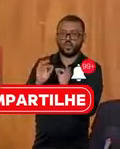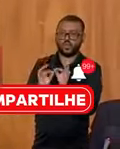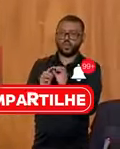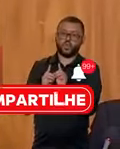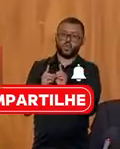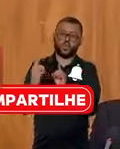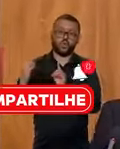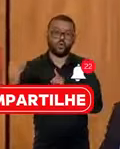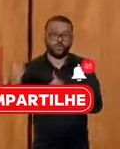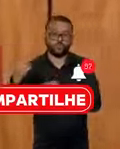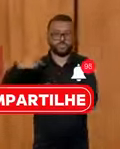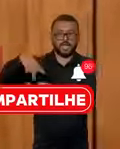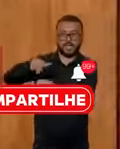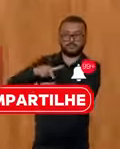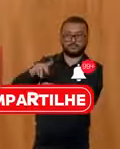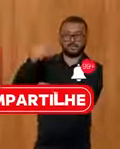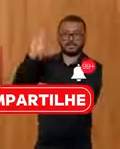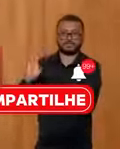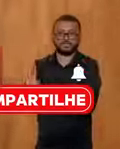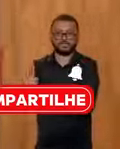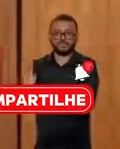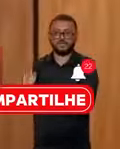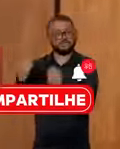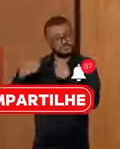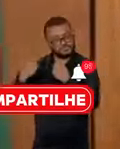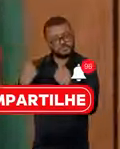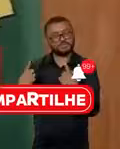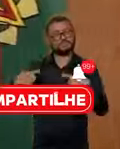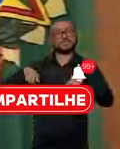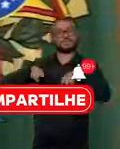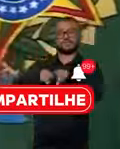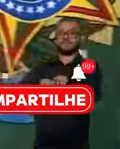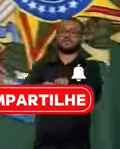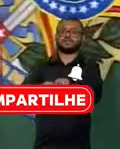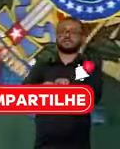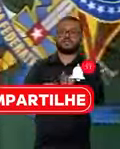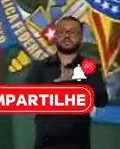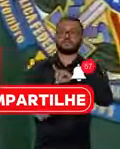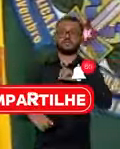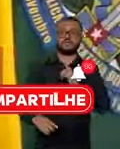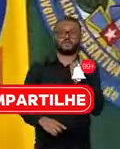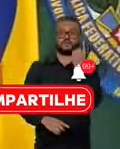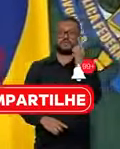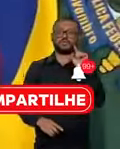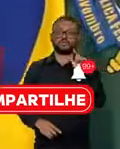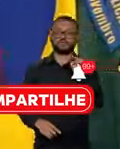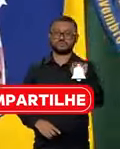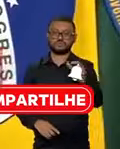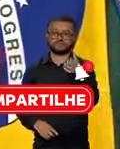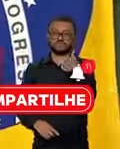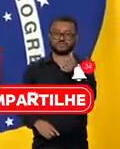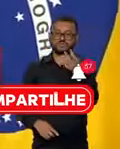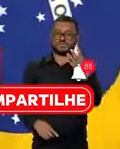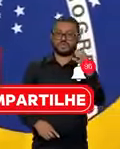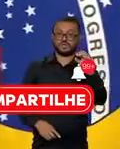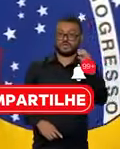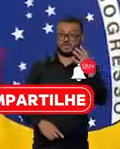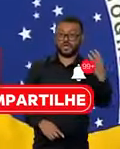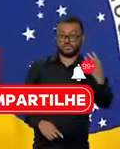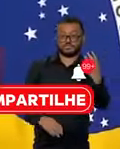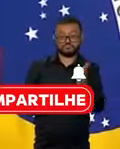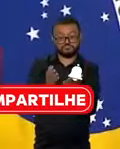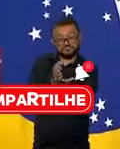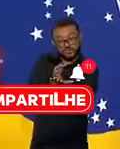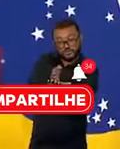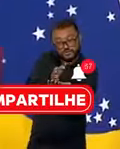do Brasil e nem o país é um país distante da Colômbia. Nós temos 1.644 quilômetros de